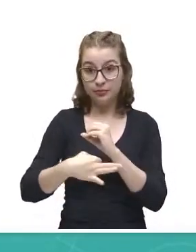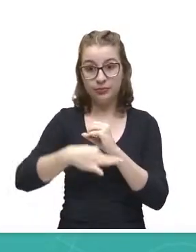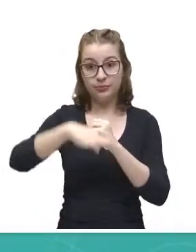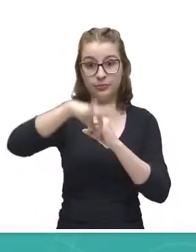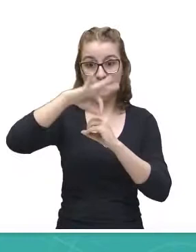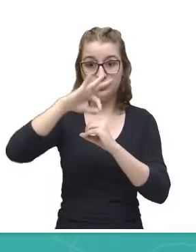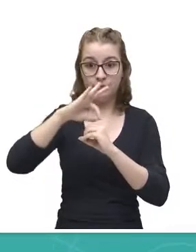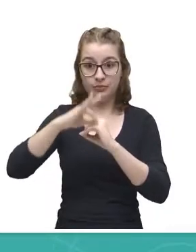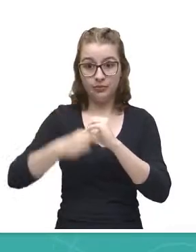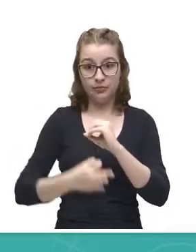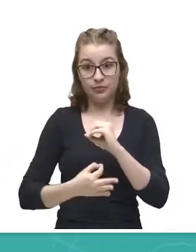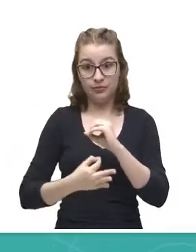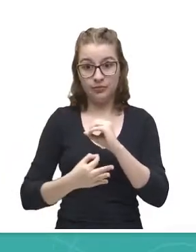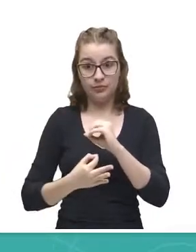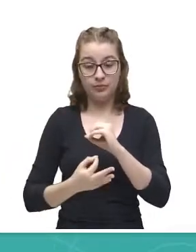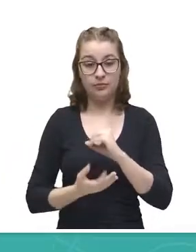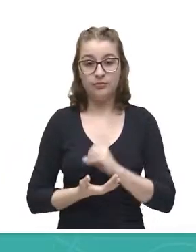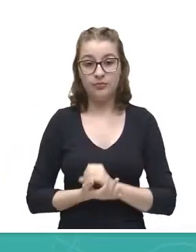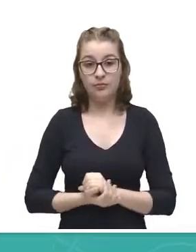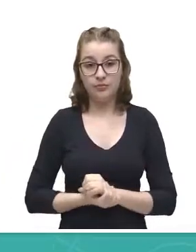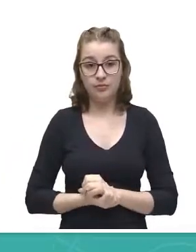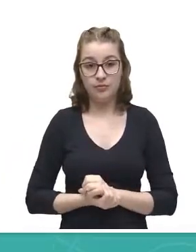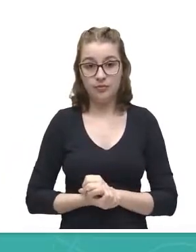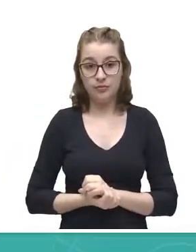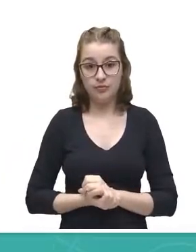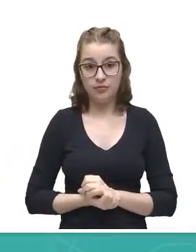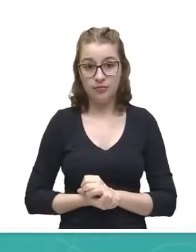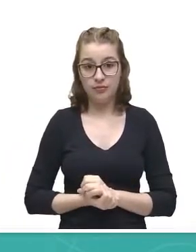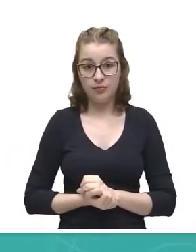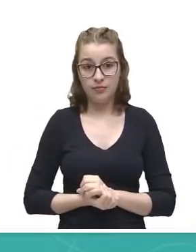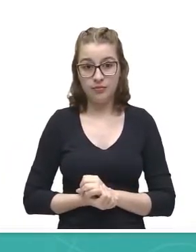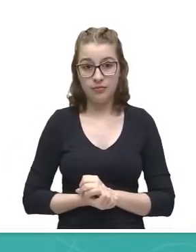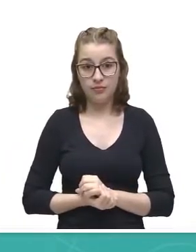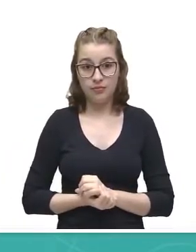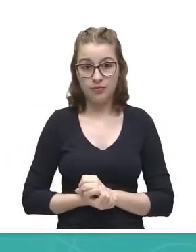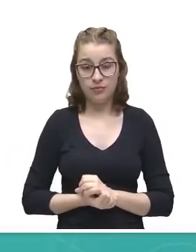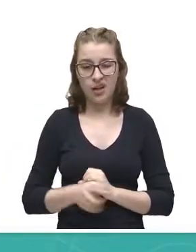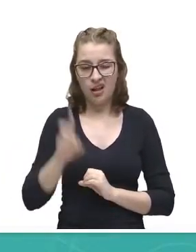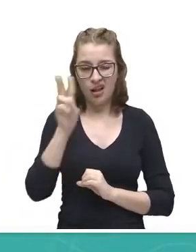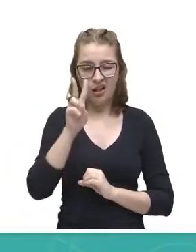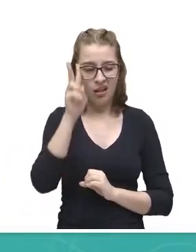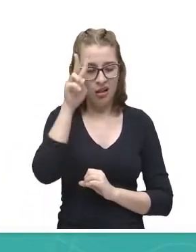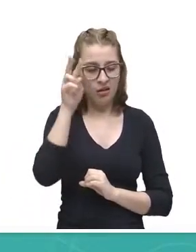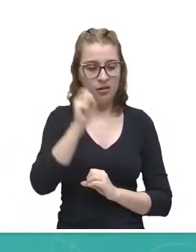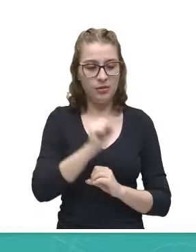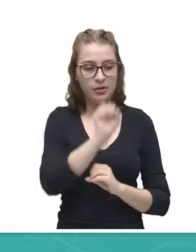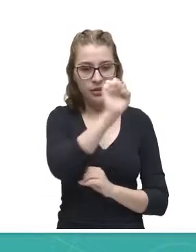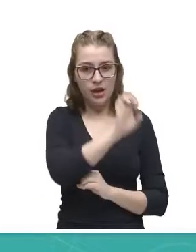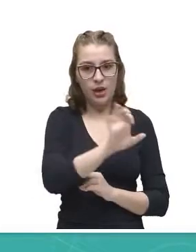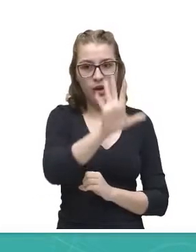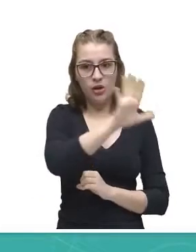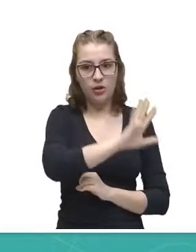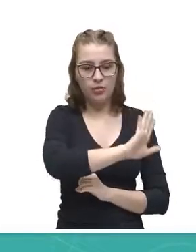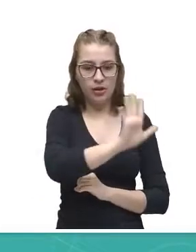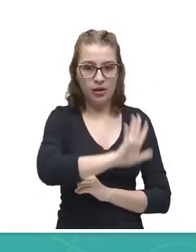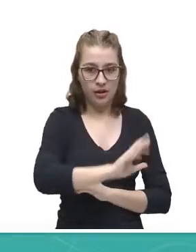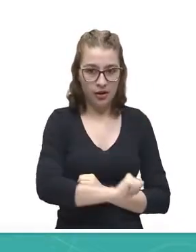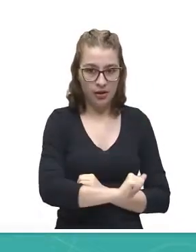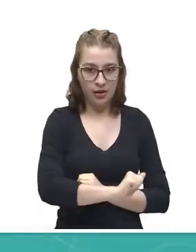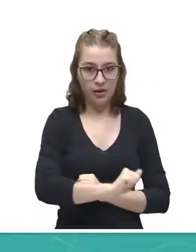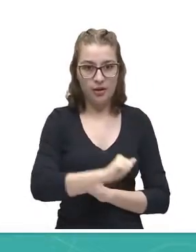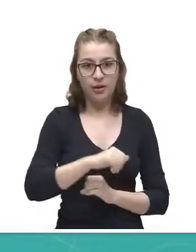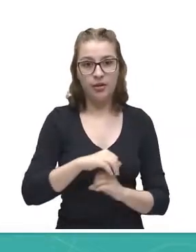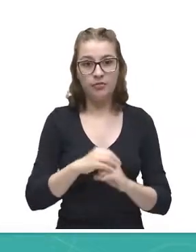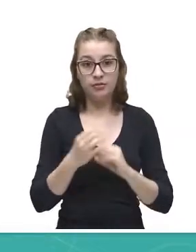Por exemplo, como a gente observa, passando ali pelos países da Europa e da África, né, pegando ali o oceano da Antártida,